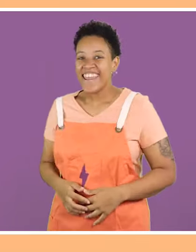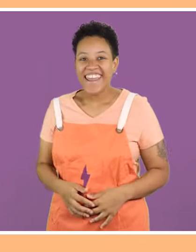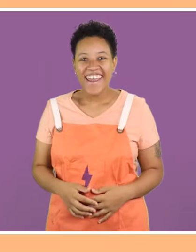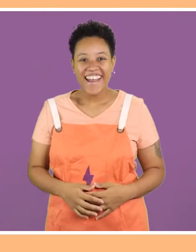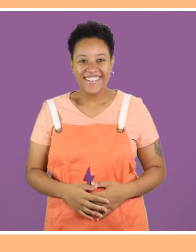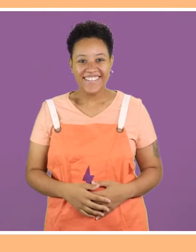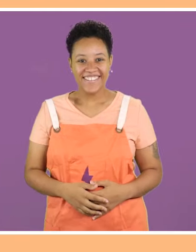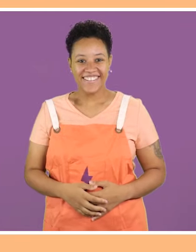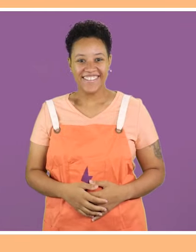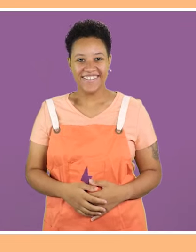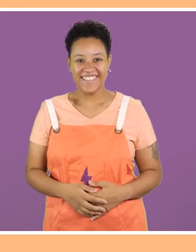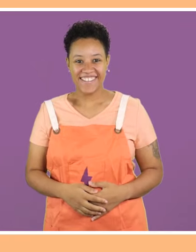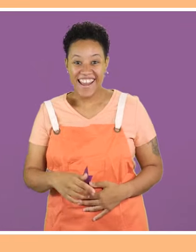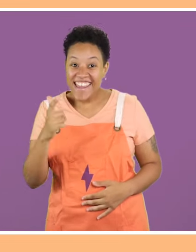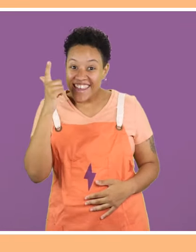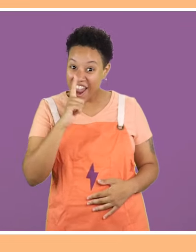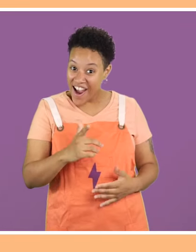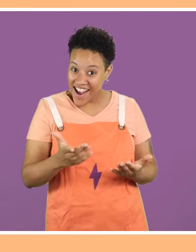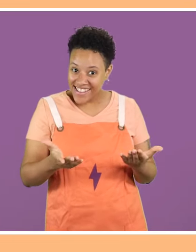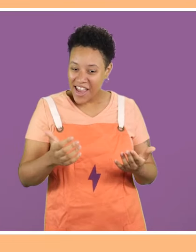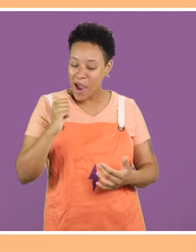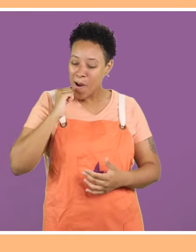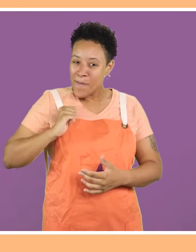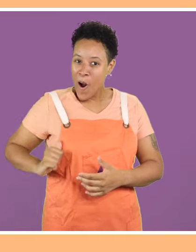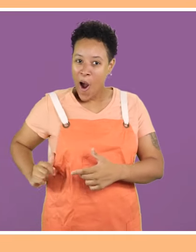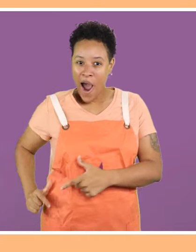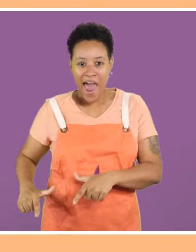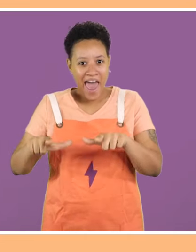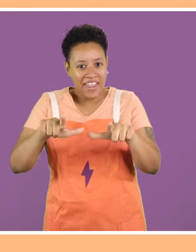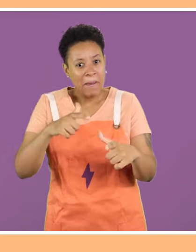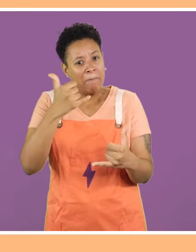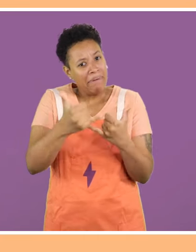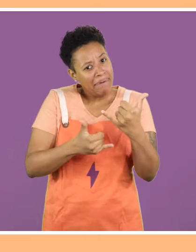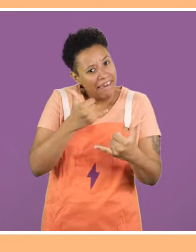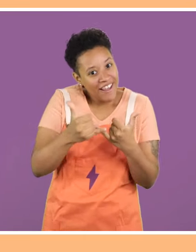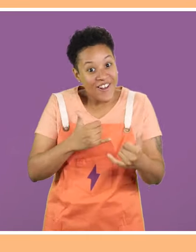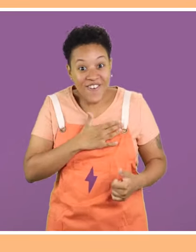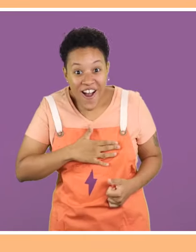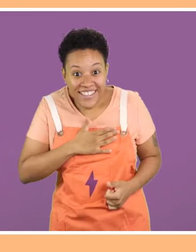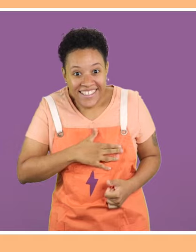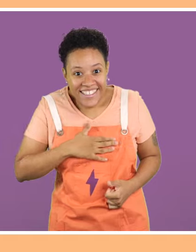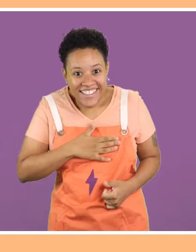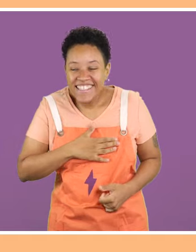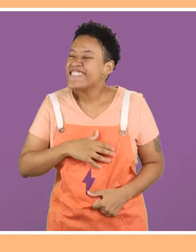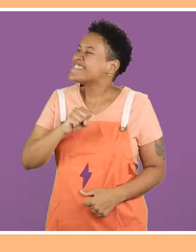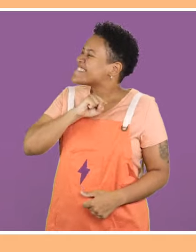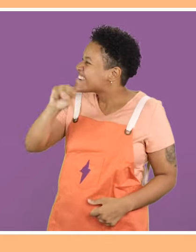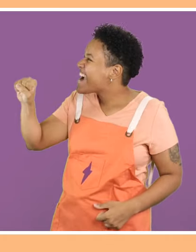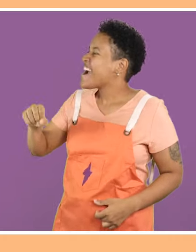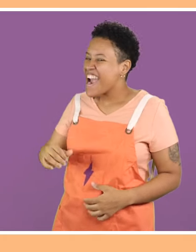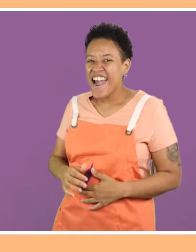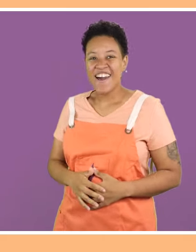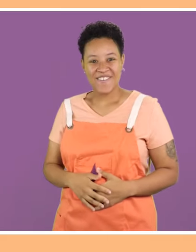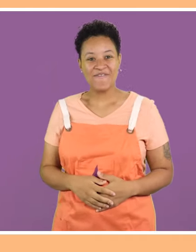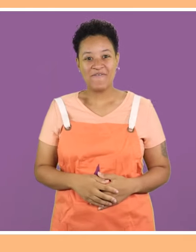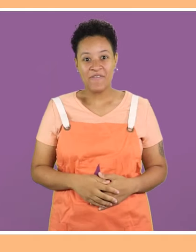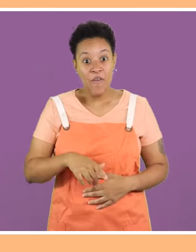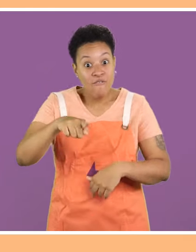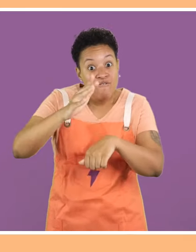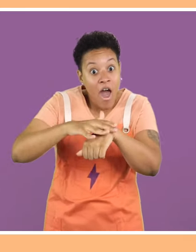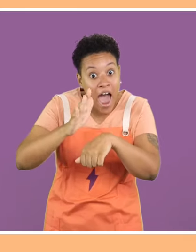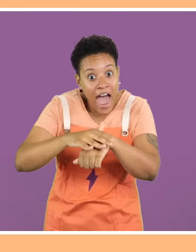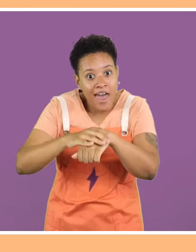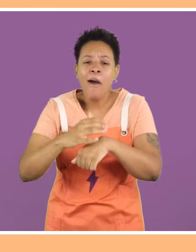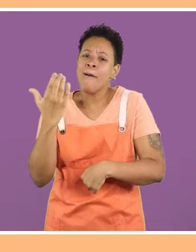E temos uma bolsa e um jogo da velha. Gostou? Que da hora! Então, compartilha com a gente como ficou a